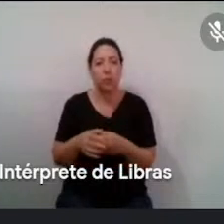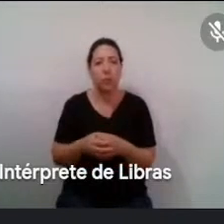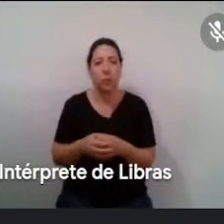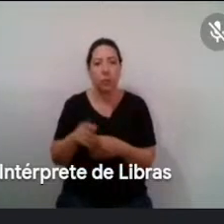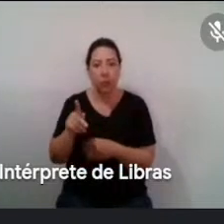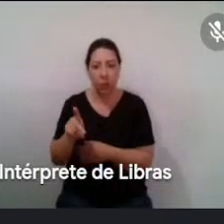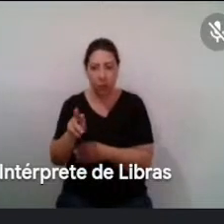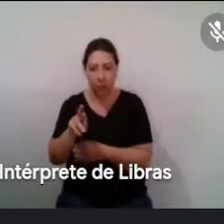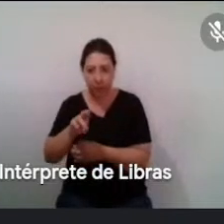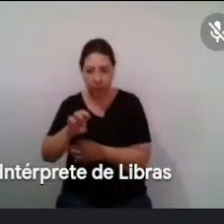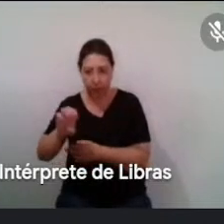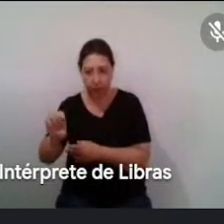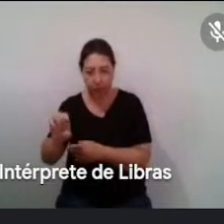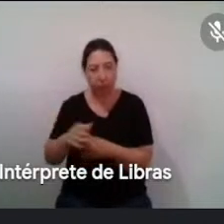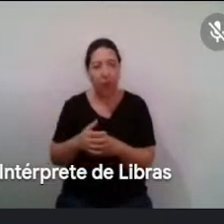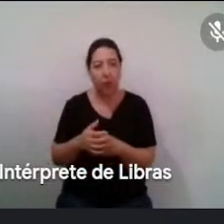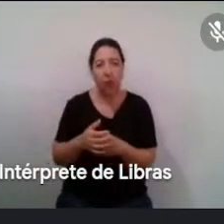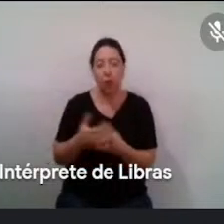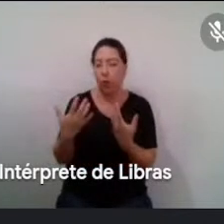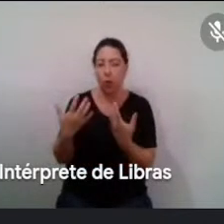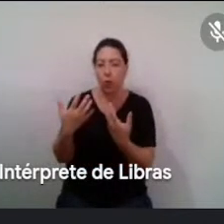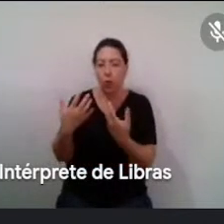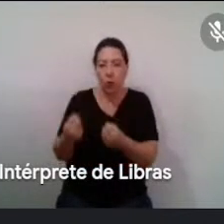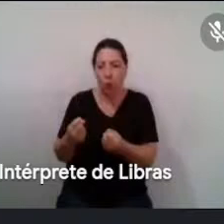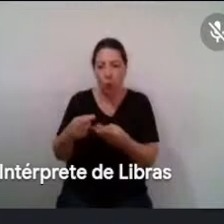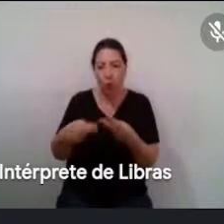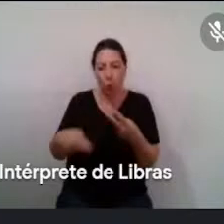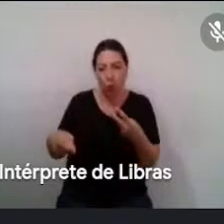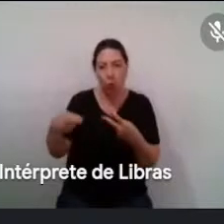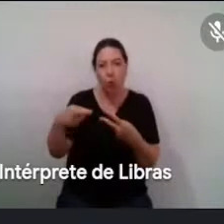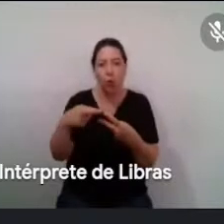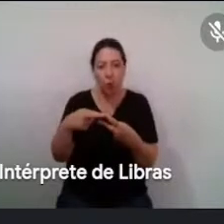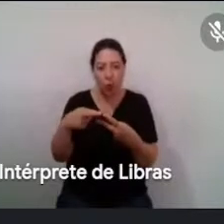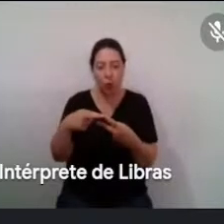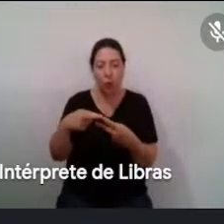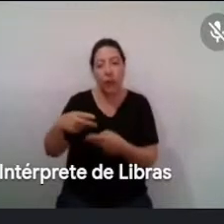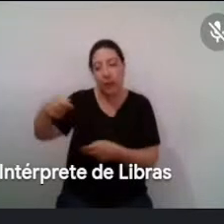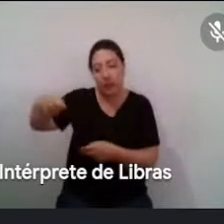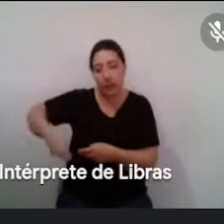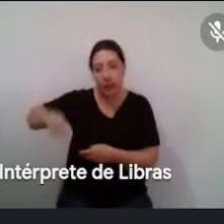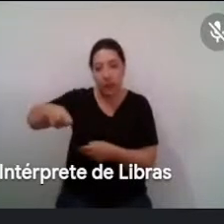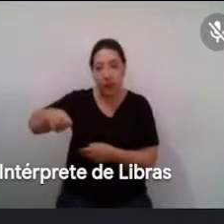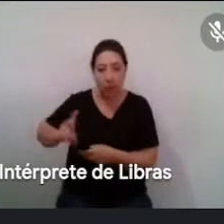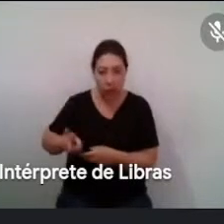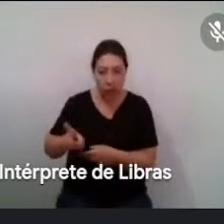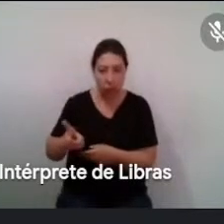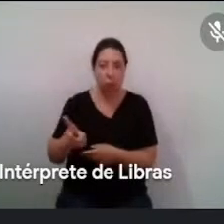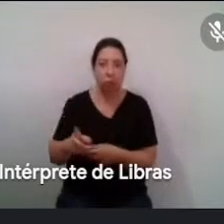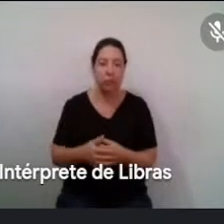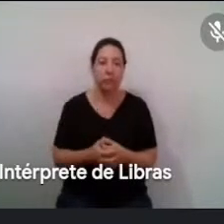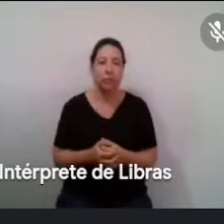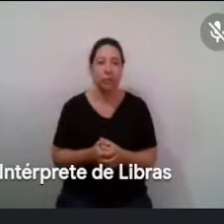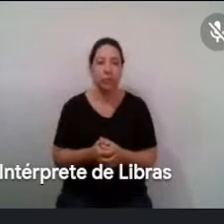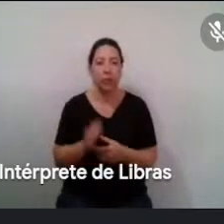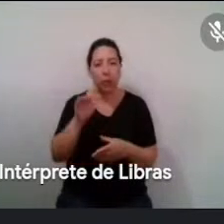provimento para manter incólume a sentença recorrida. É como voto, senhor presidente.